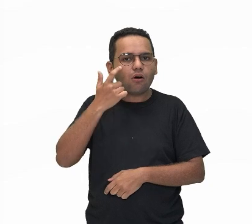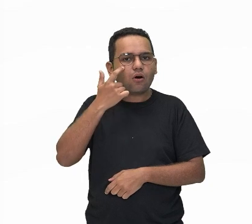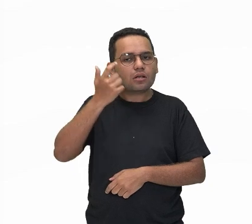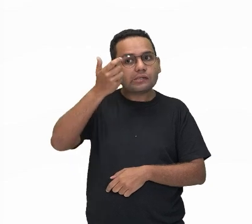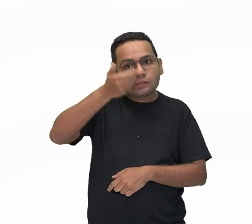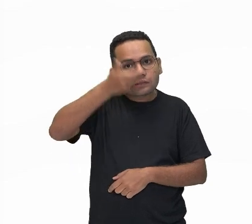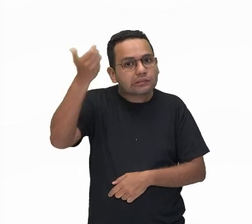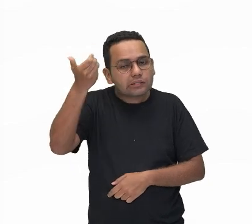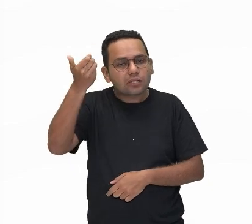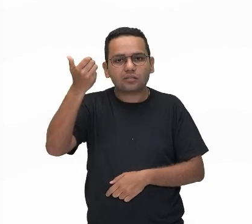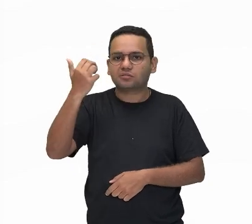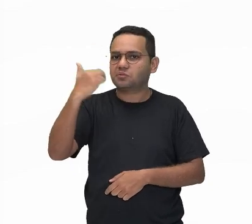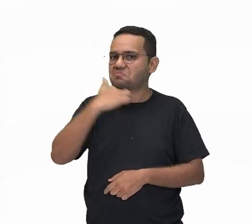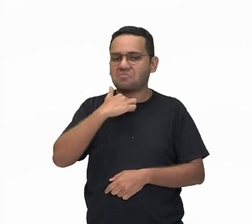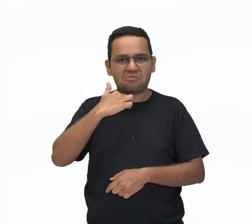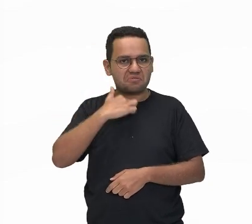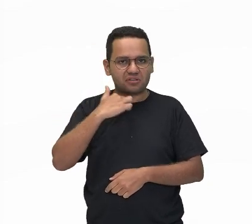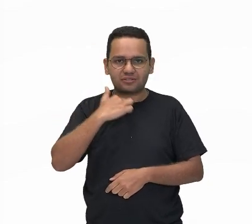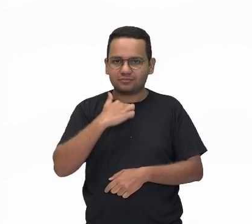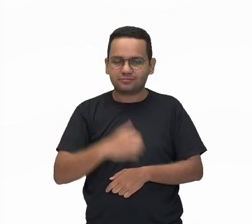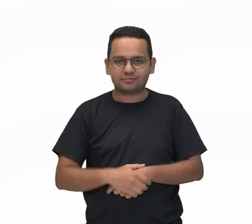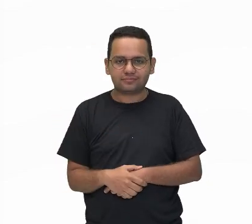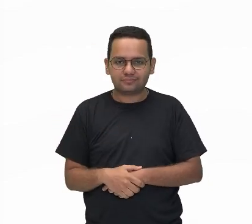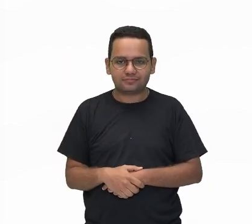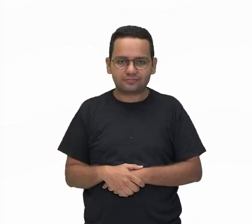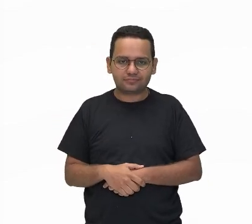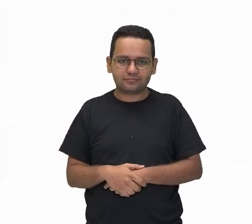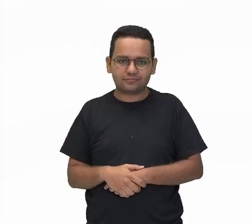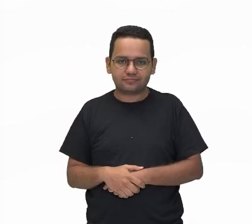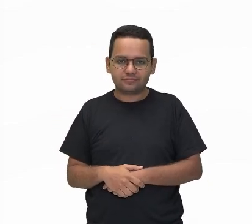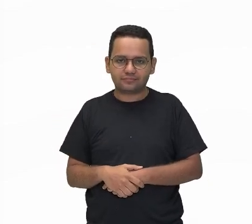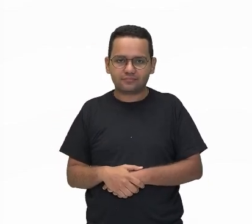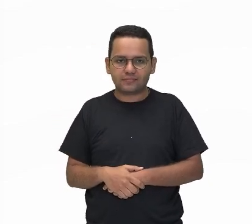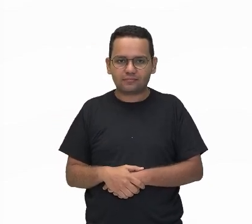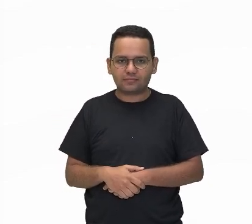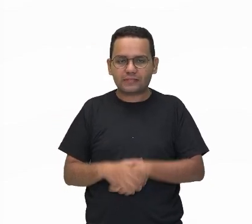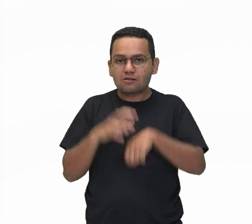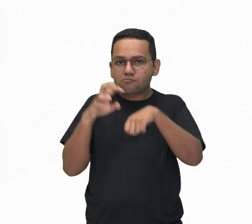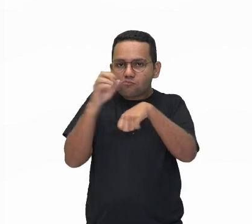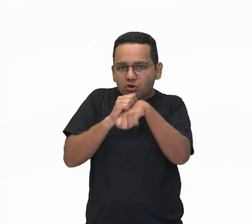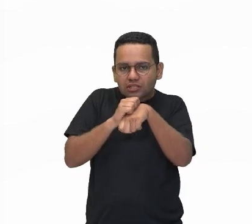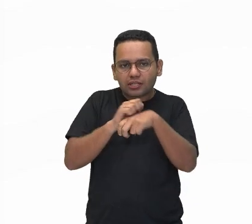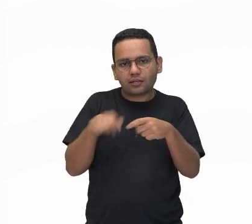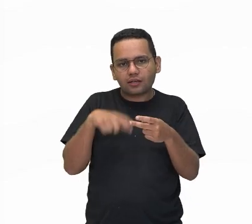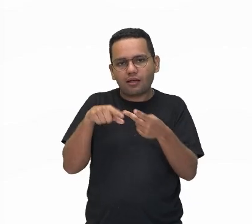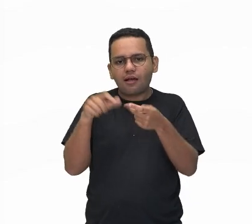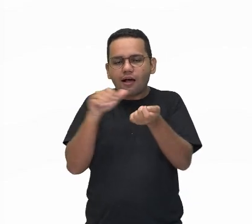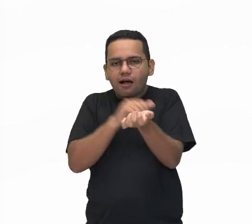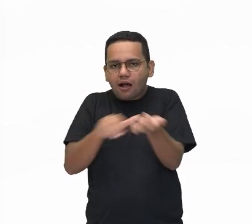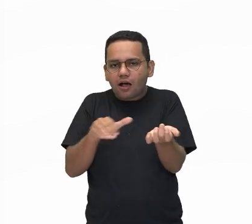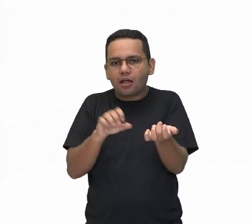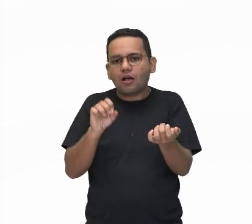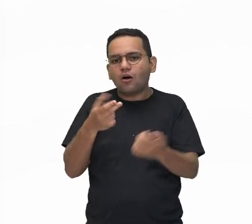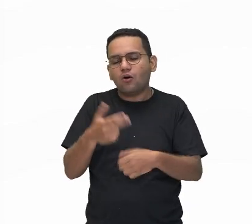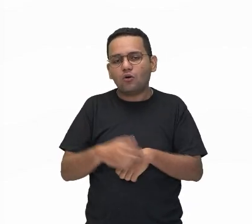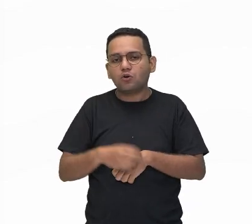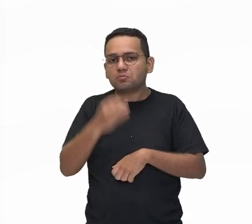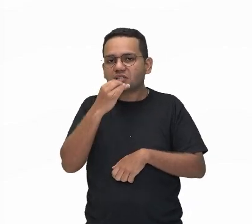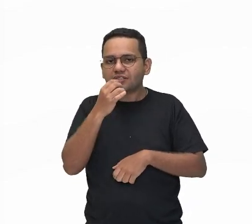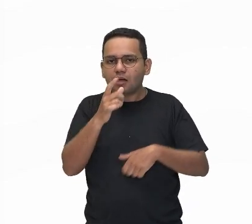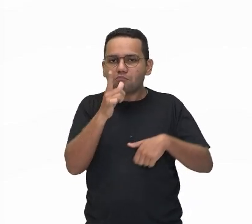arrancar os olhos, olha só, que curioso isso, né? Morder, arranhar e golpear os genitais